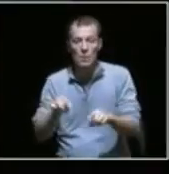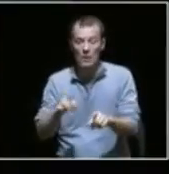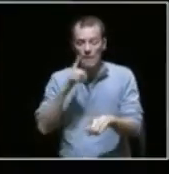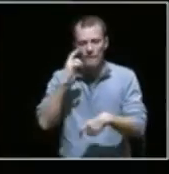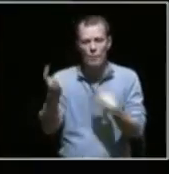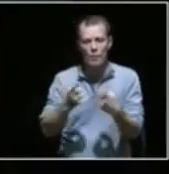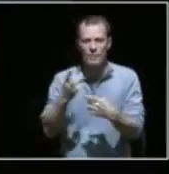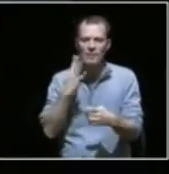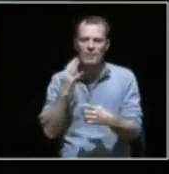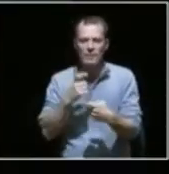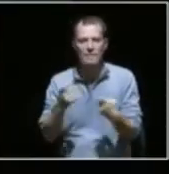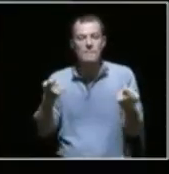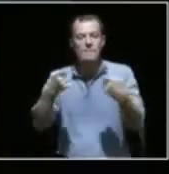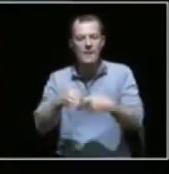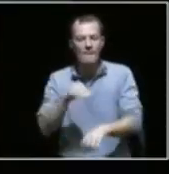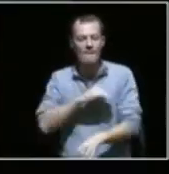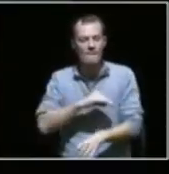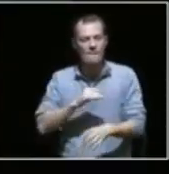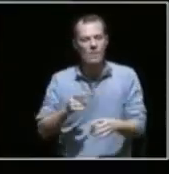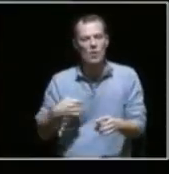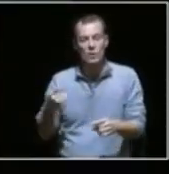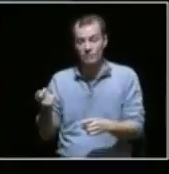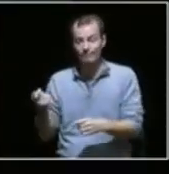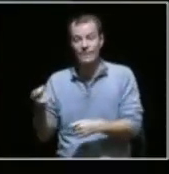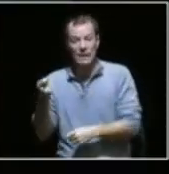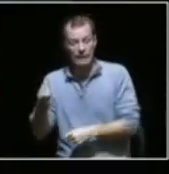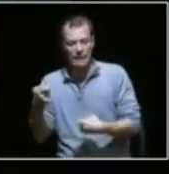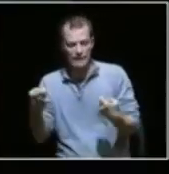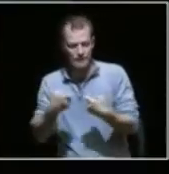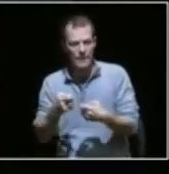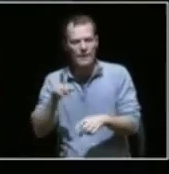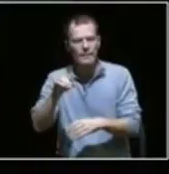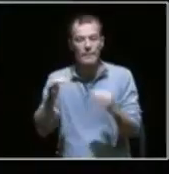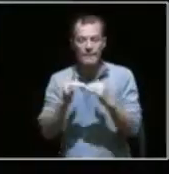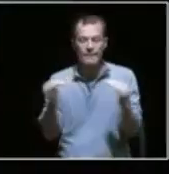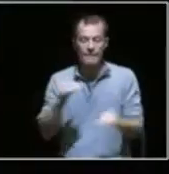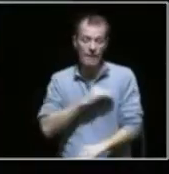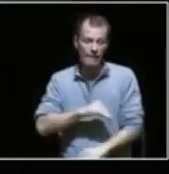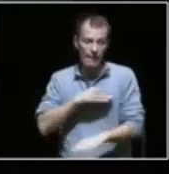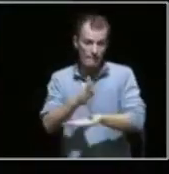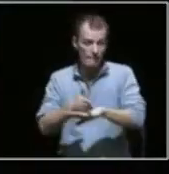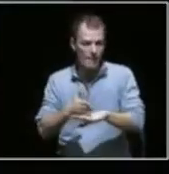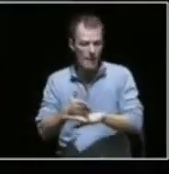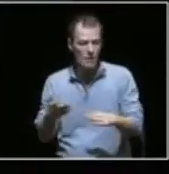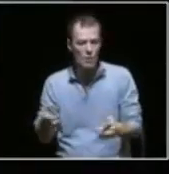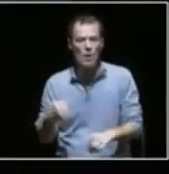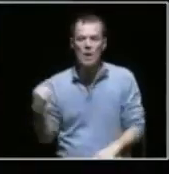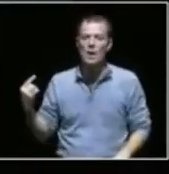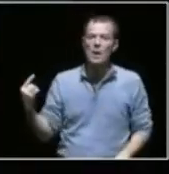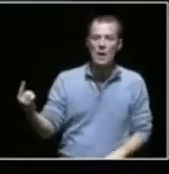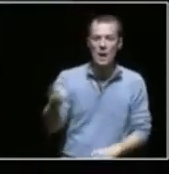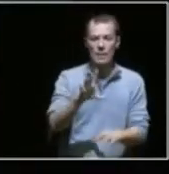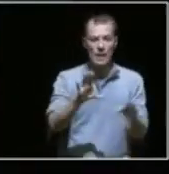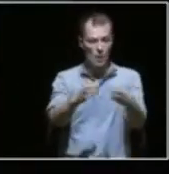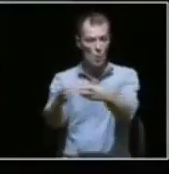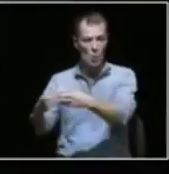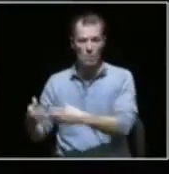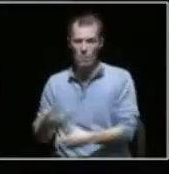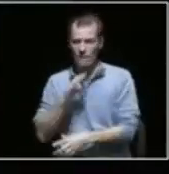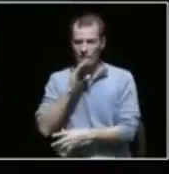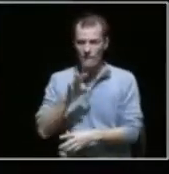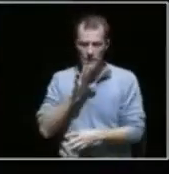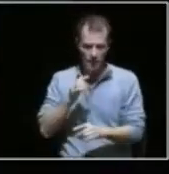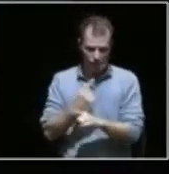procurando-se compatibilizar o valor da renda com a capacidade financeira e os níveis de rendimento médio mensal de cada agregado